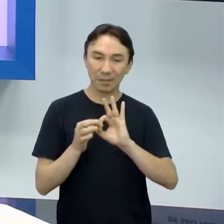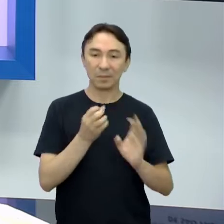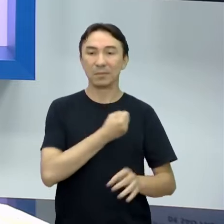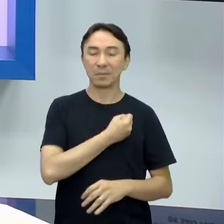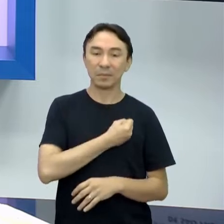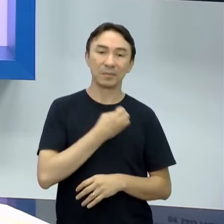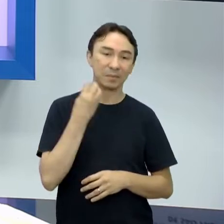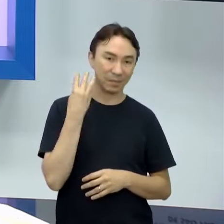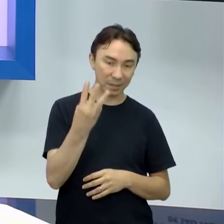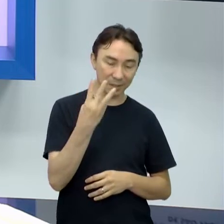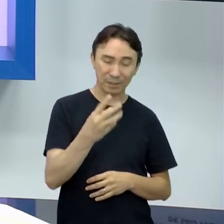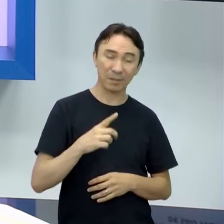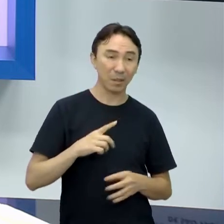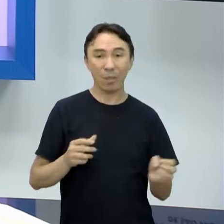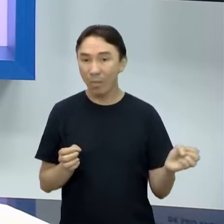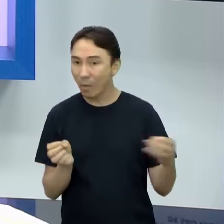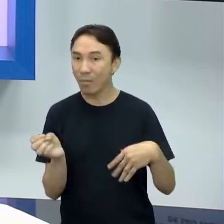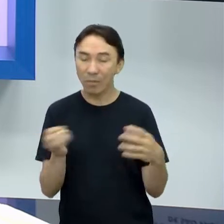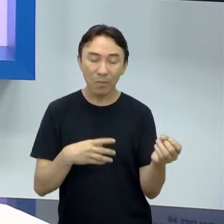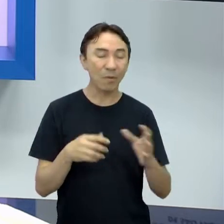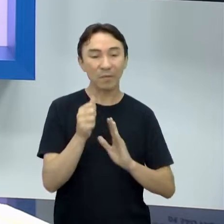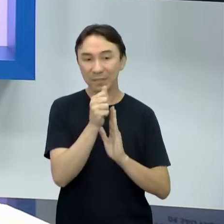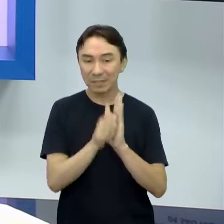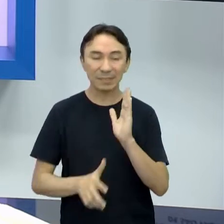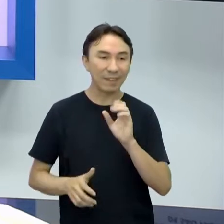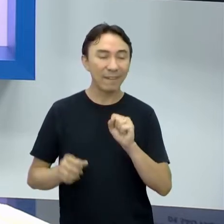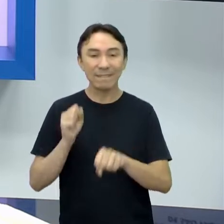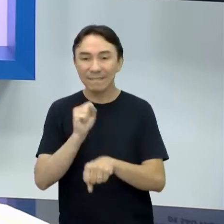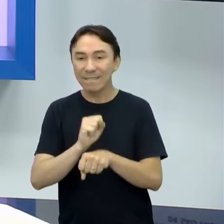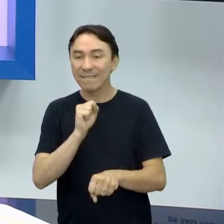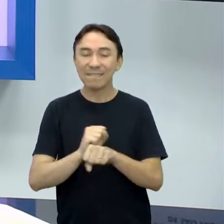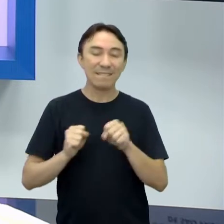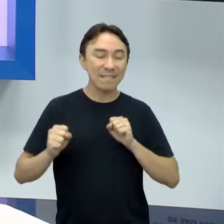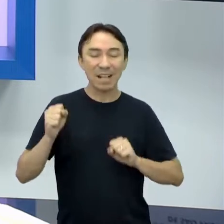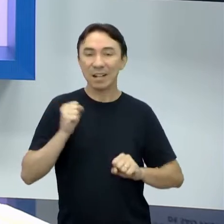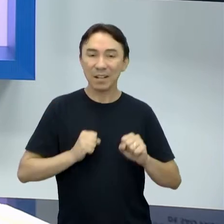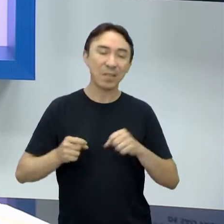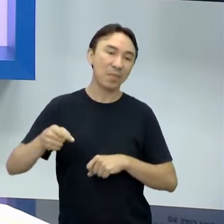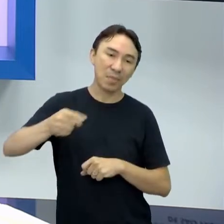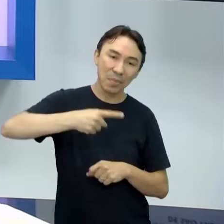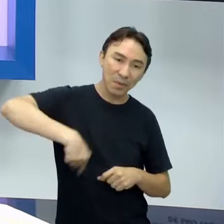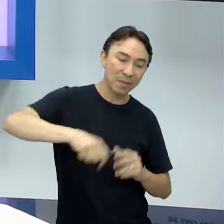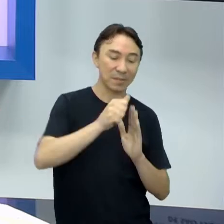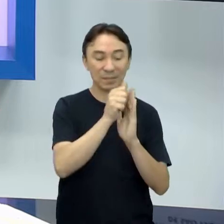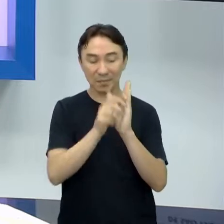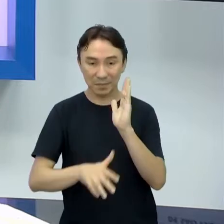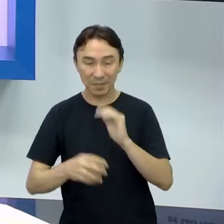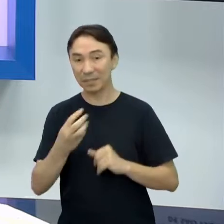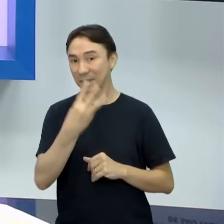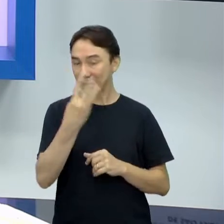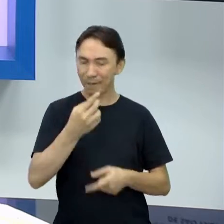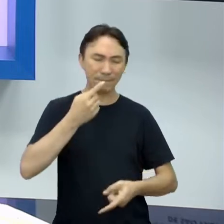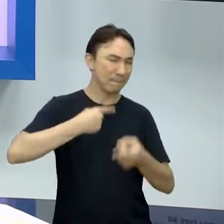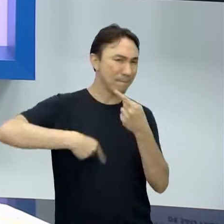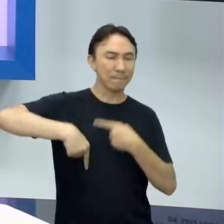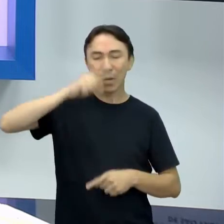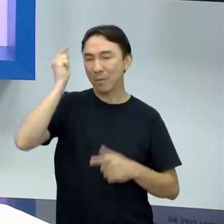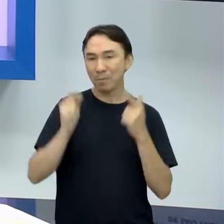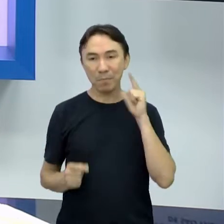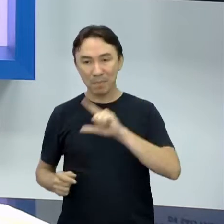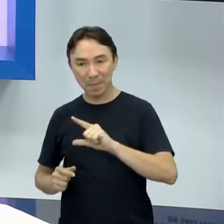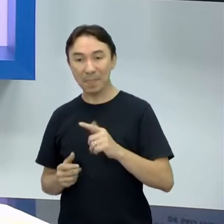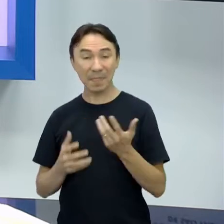projeções, com novas atividades. Espero que a gente tenha muito sucesso aí nessa atividade 3 e vamos